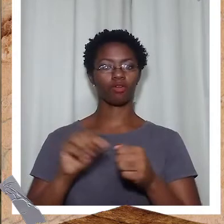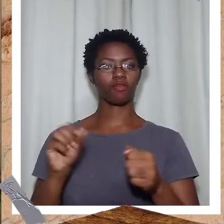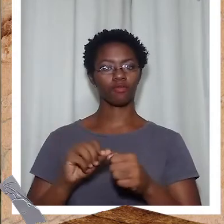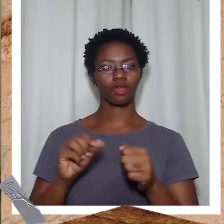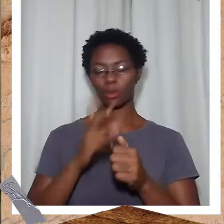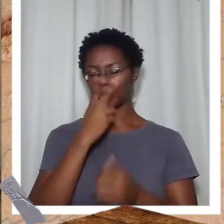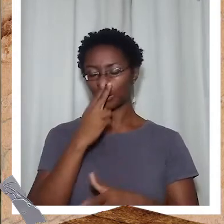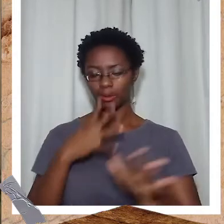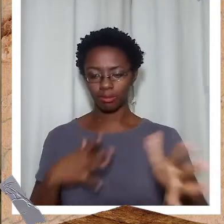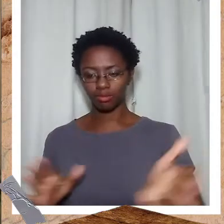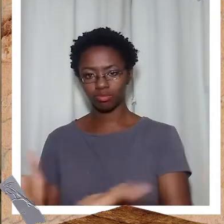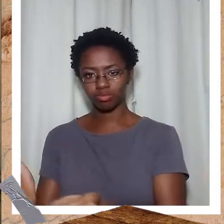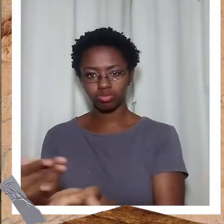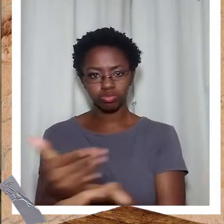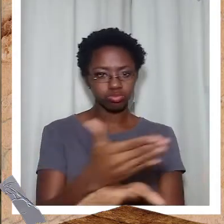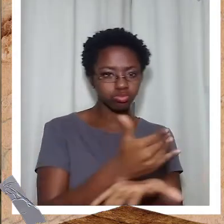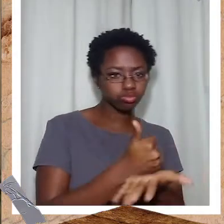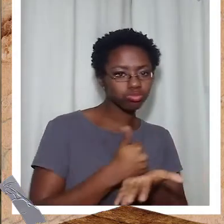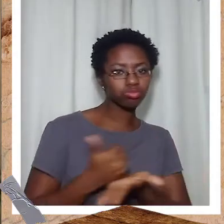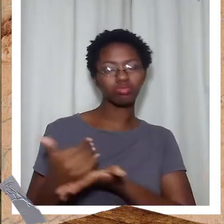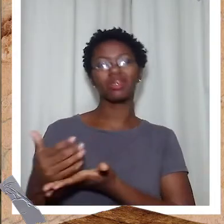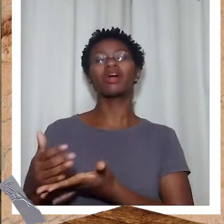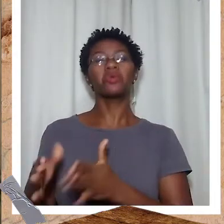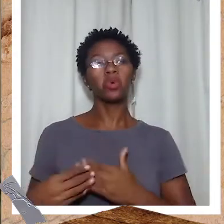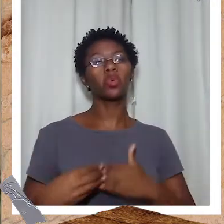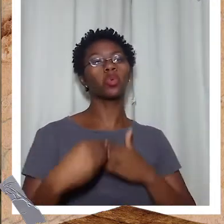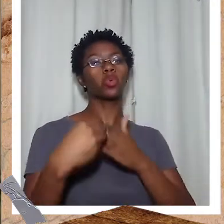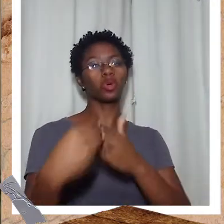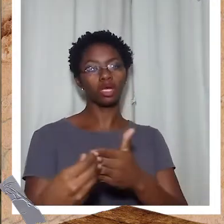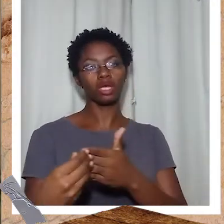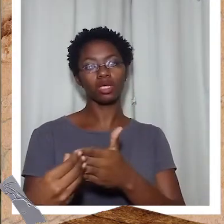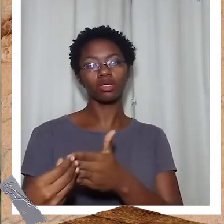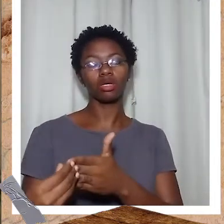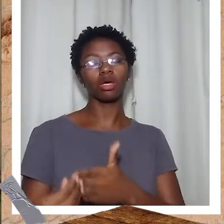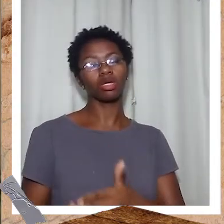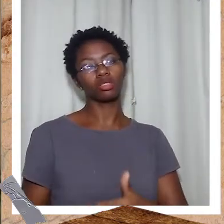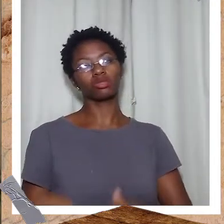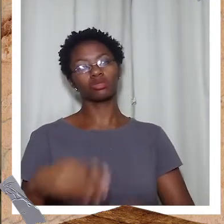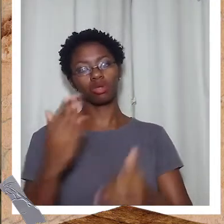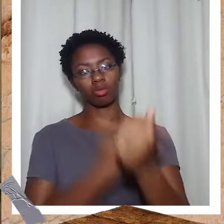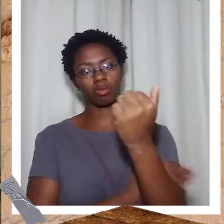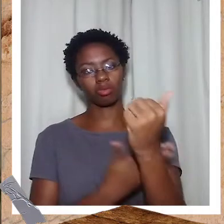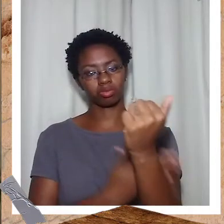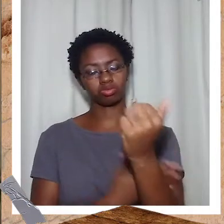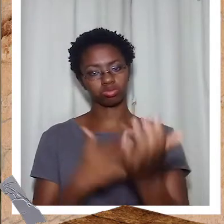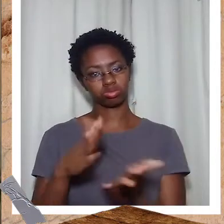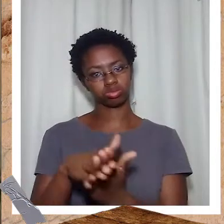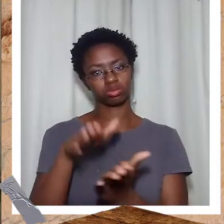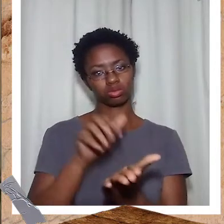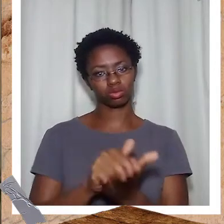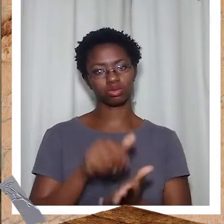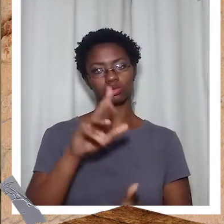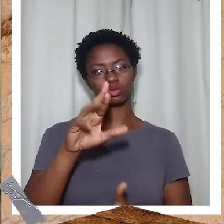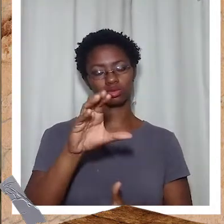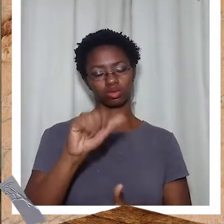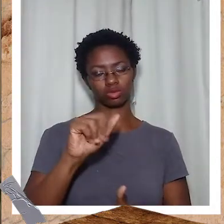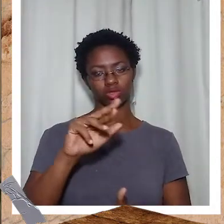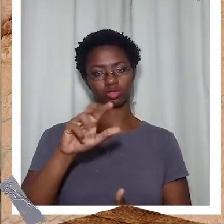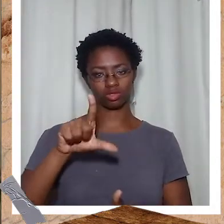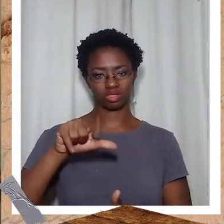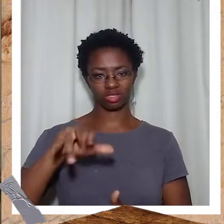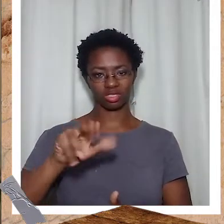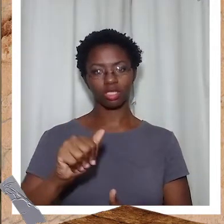e criar o guia do acervo de Carolina Maria de Jesus, chamado Vida por Escrito, que transformou-se em livro e também num